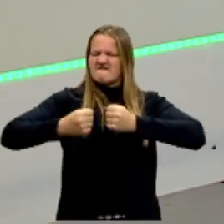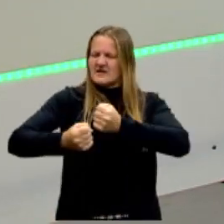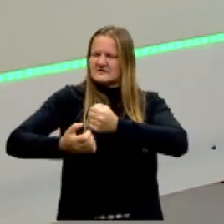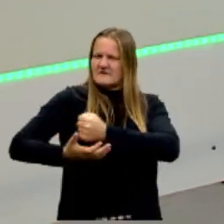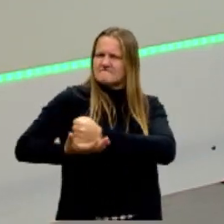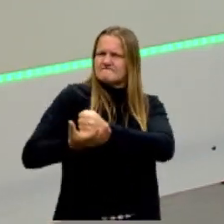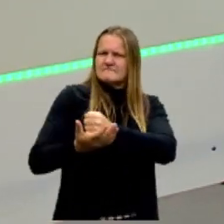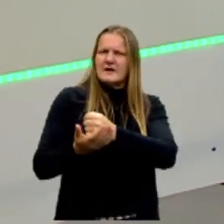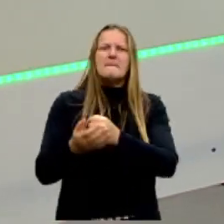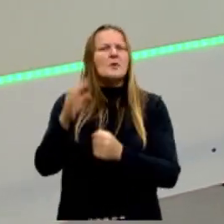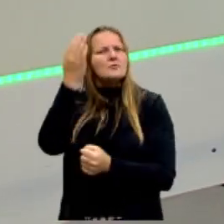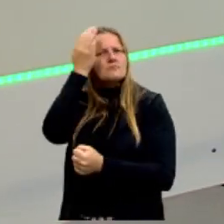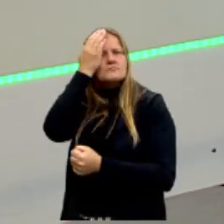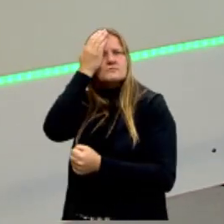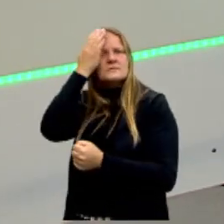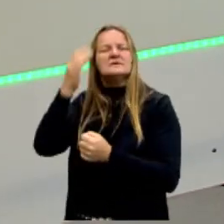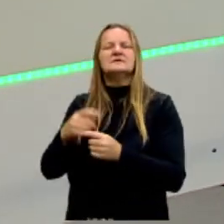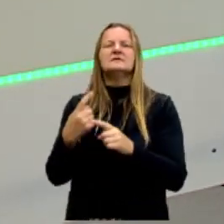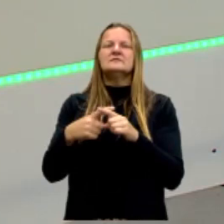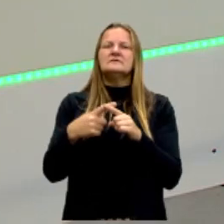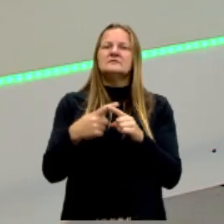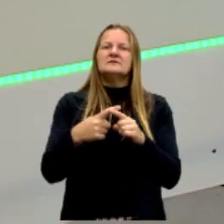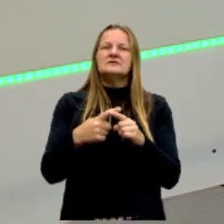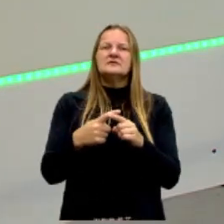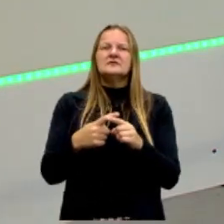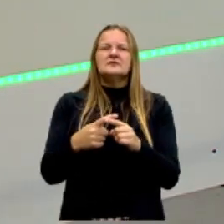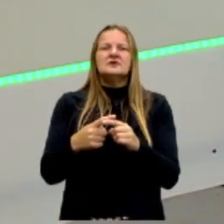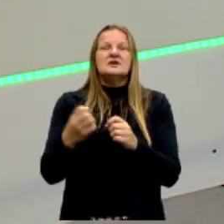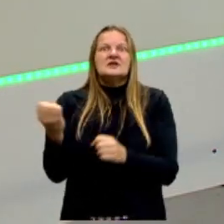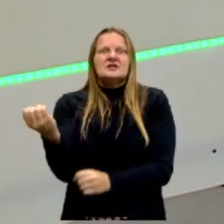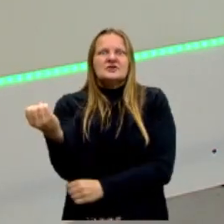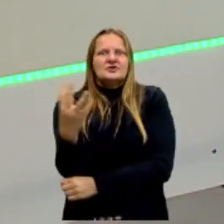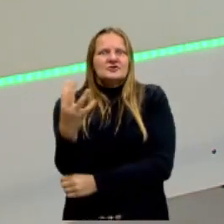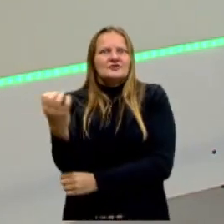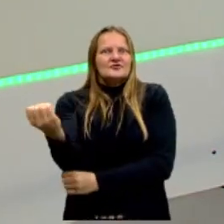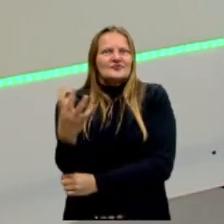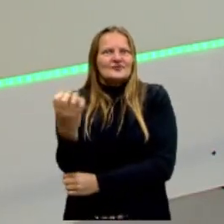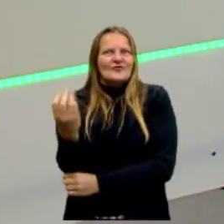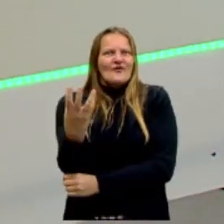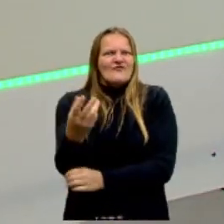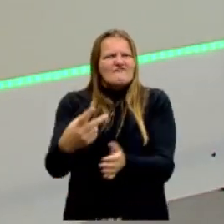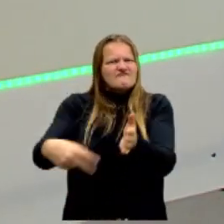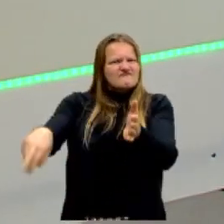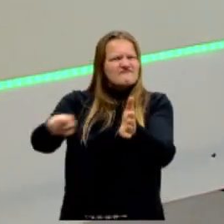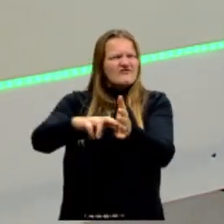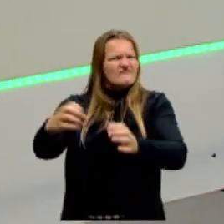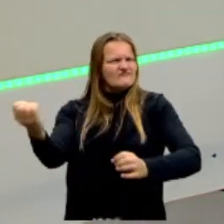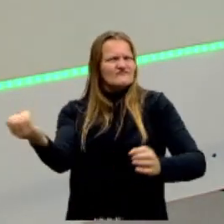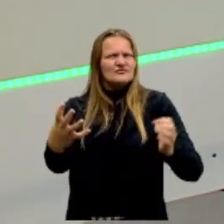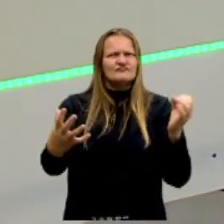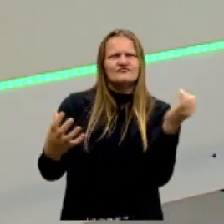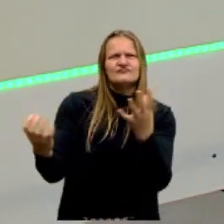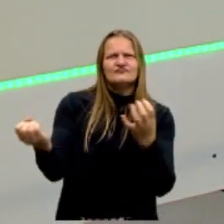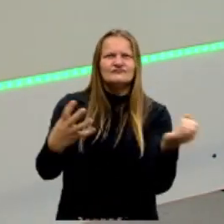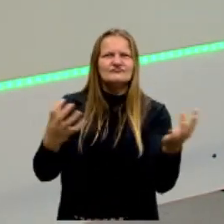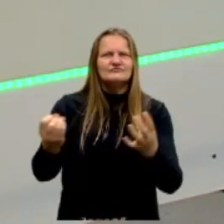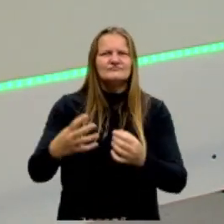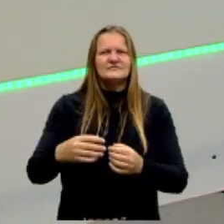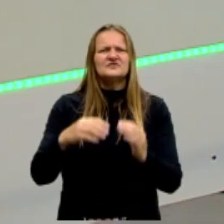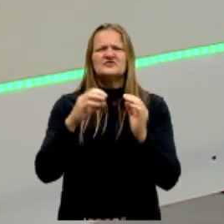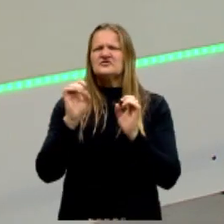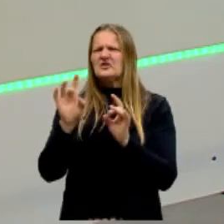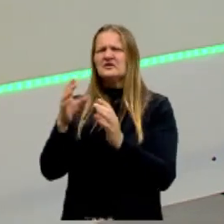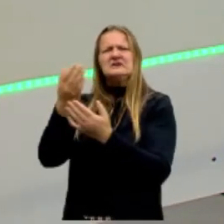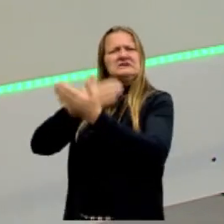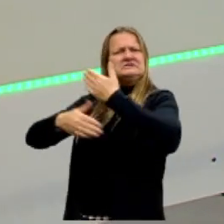e também para o que o que a renovação vamos deixar de fazer